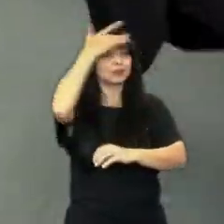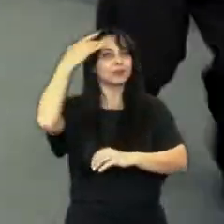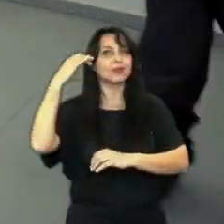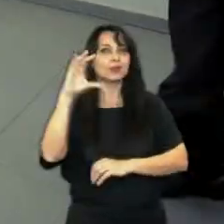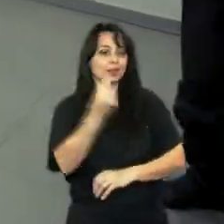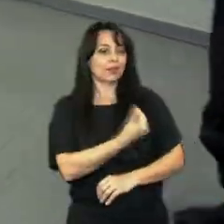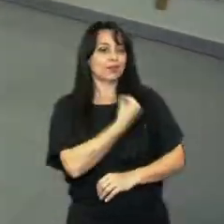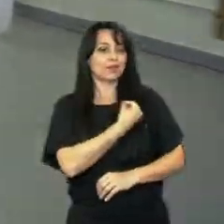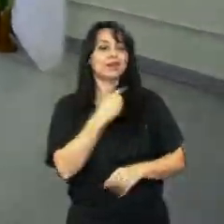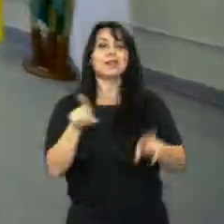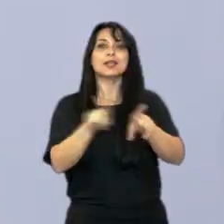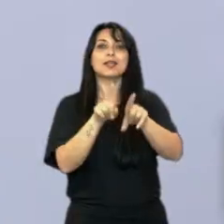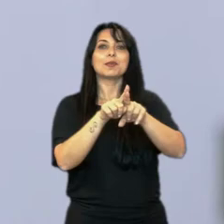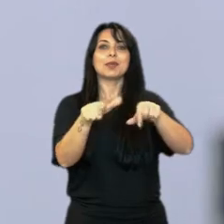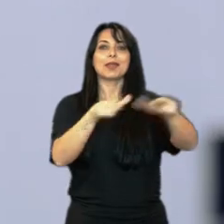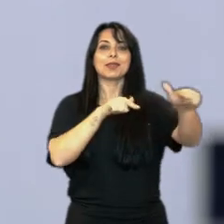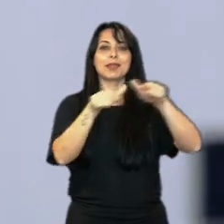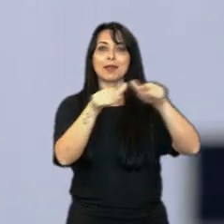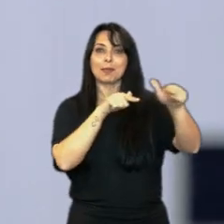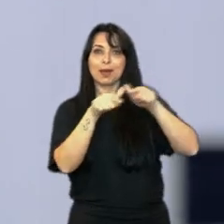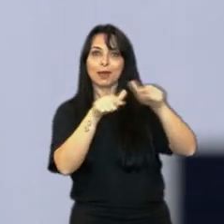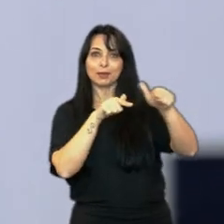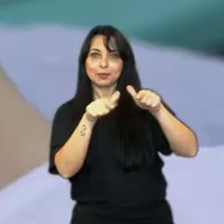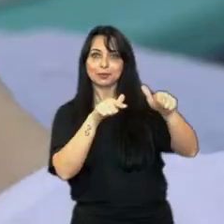a vida e para o trabalho.